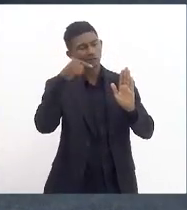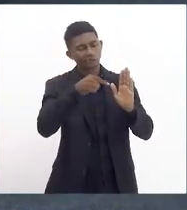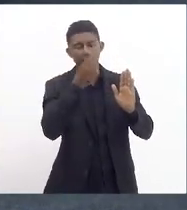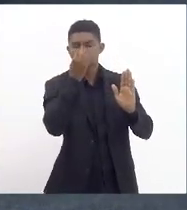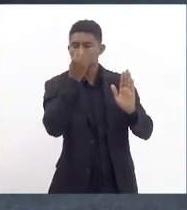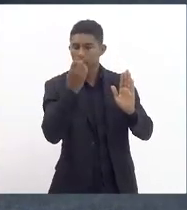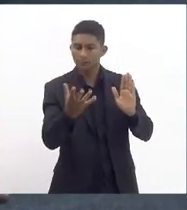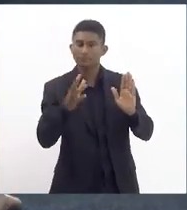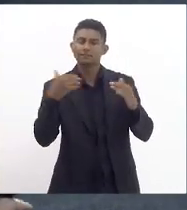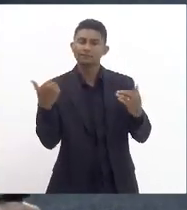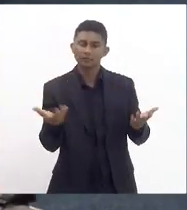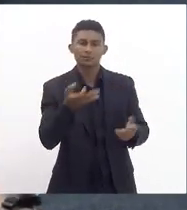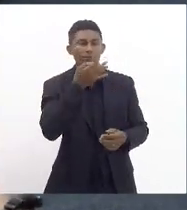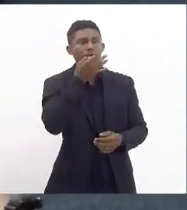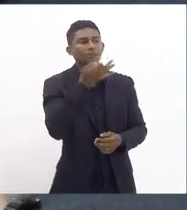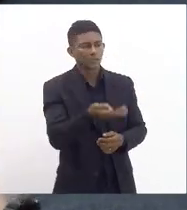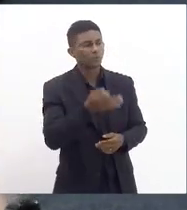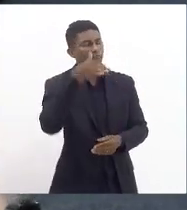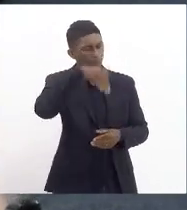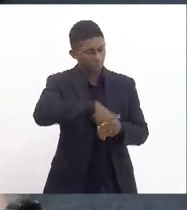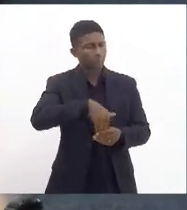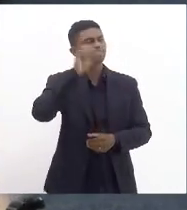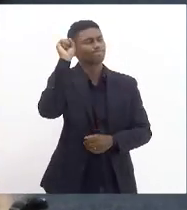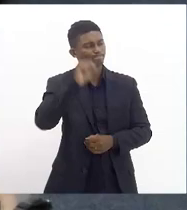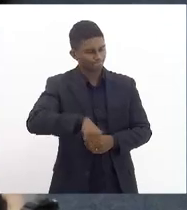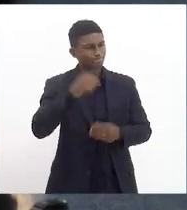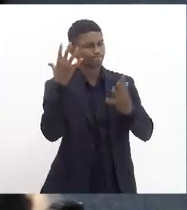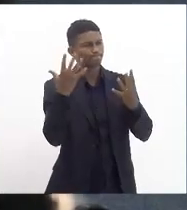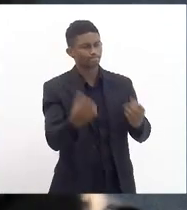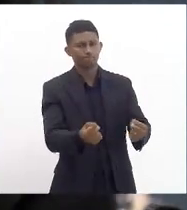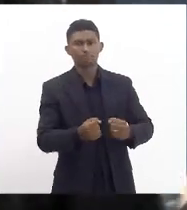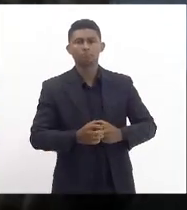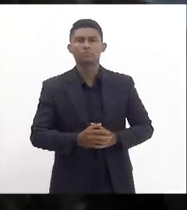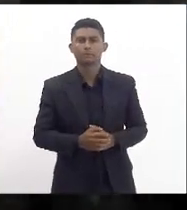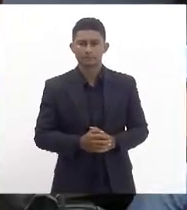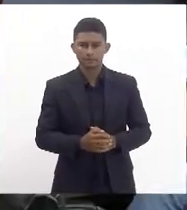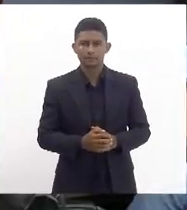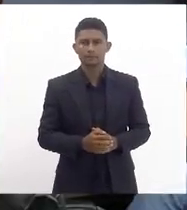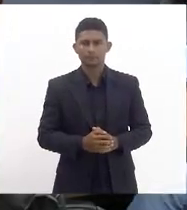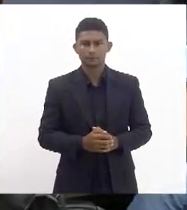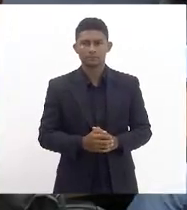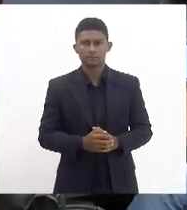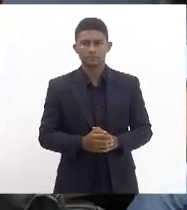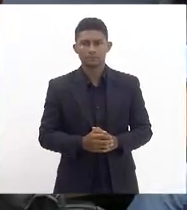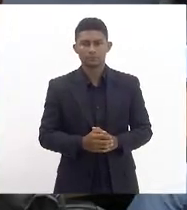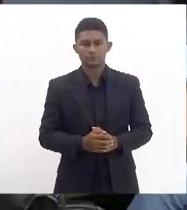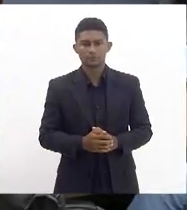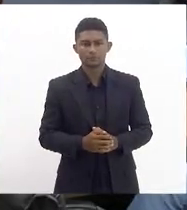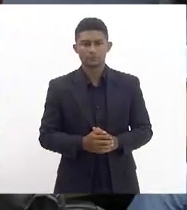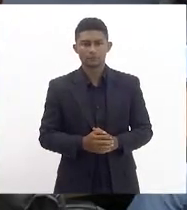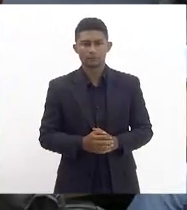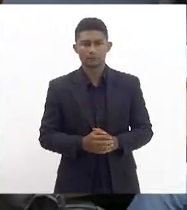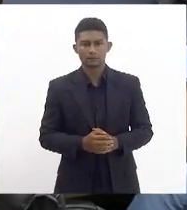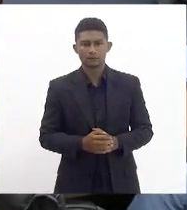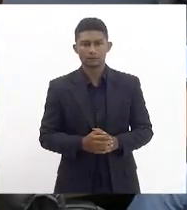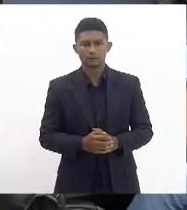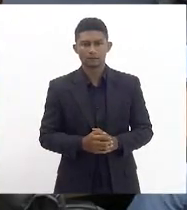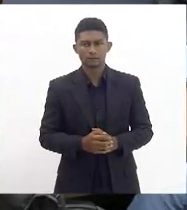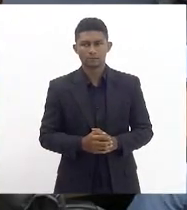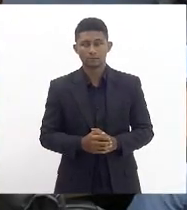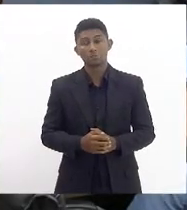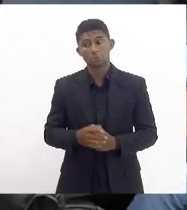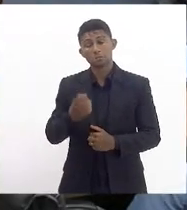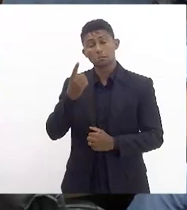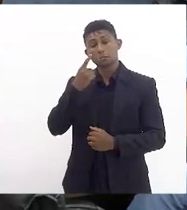isso, no mérito, voto favorável, senhor presidente. Espero que, no momento também da segunda discussão, que Vossa Excelência